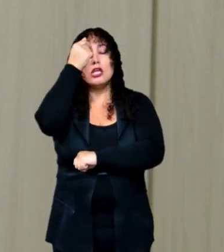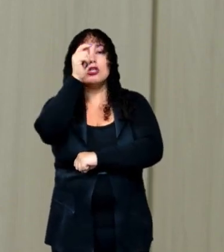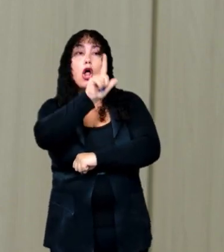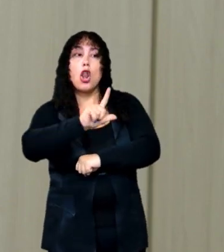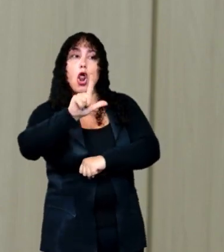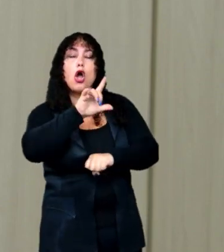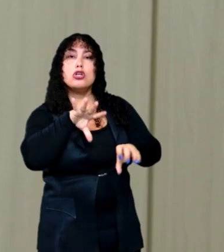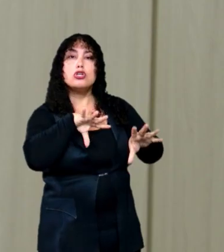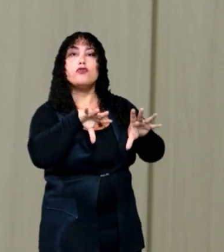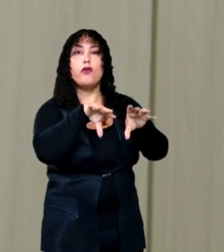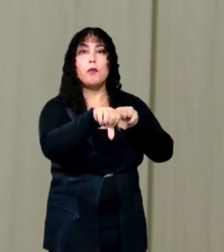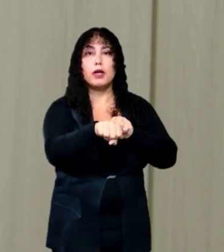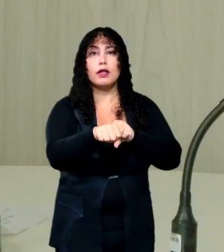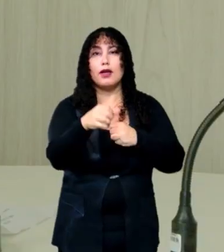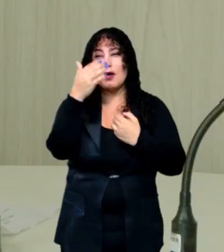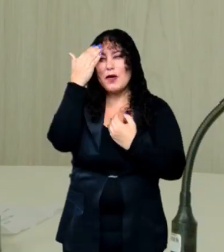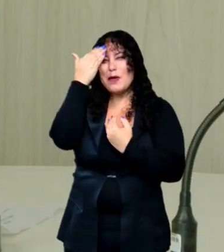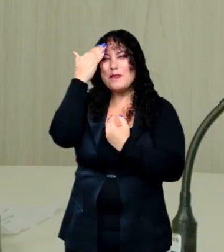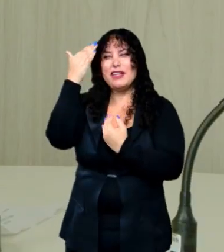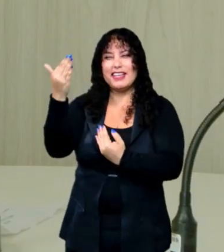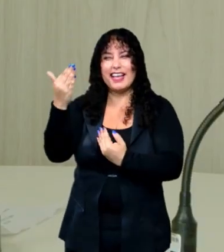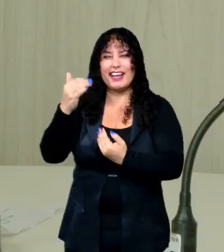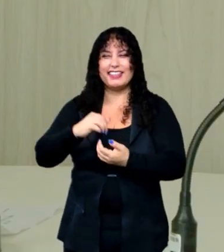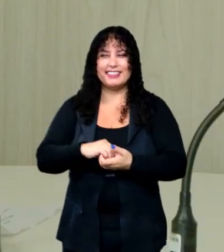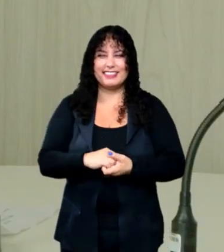formação. Muito obrigada.